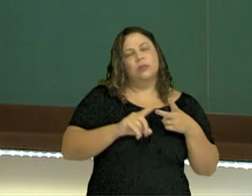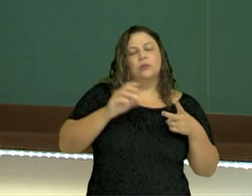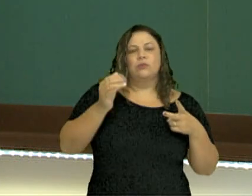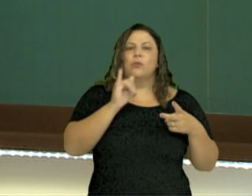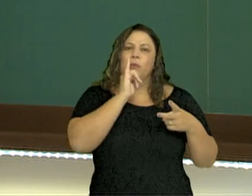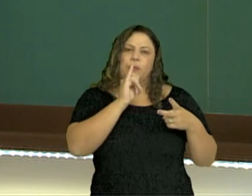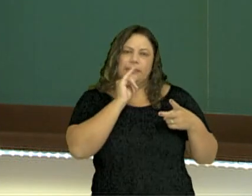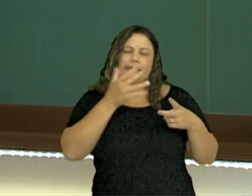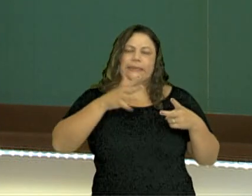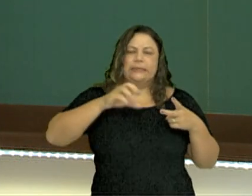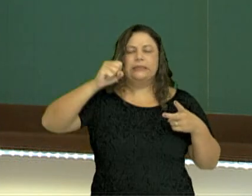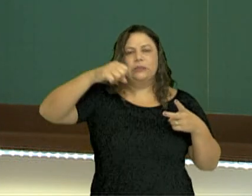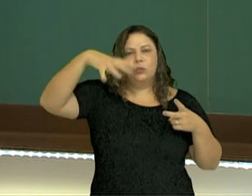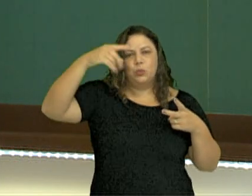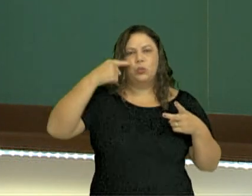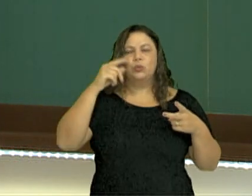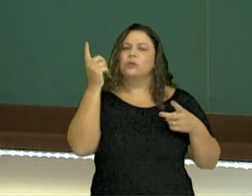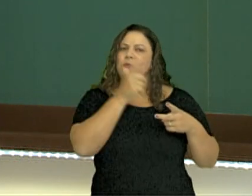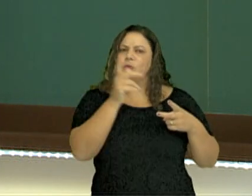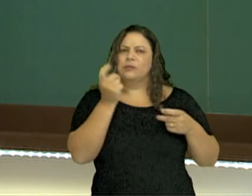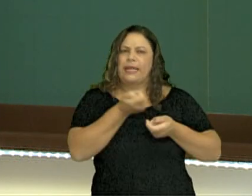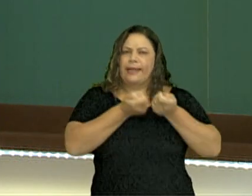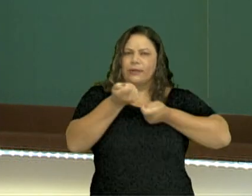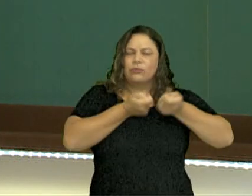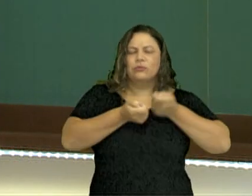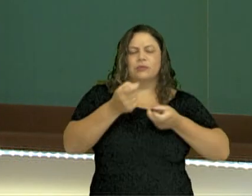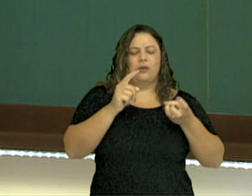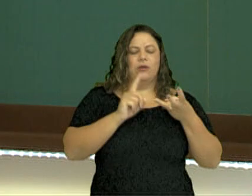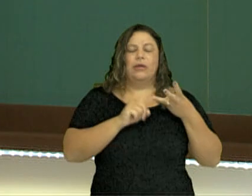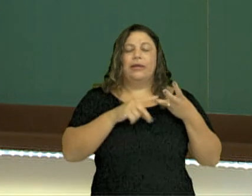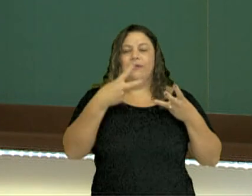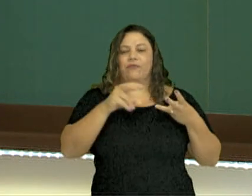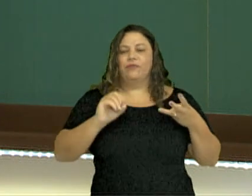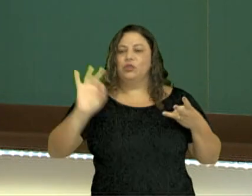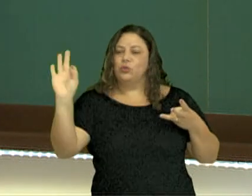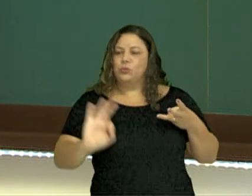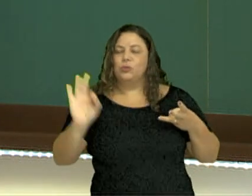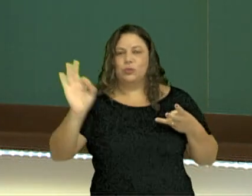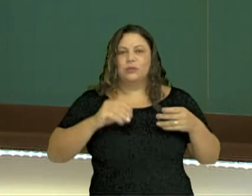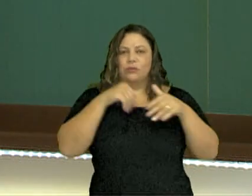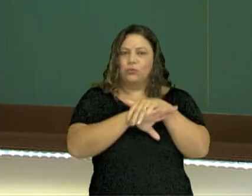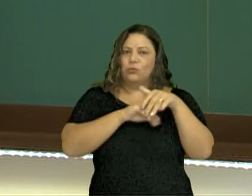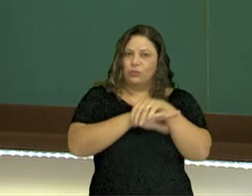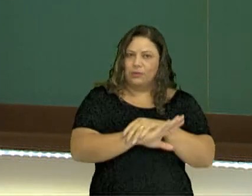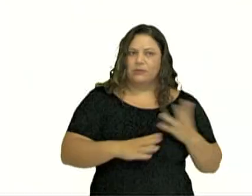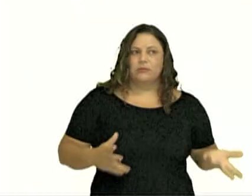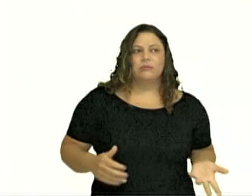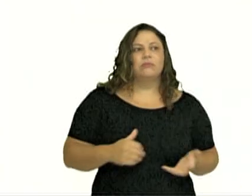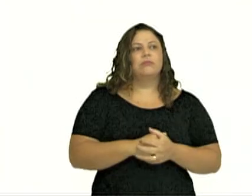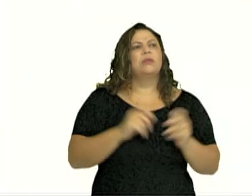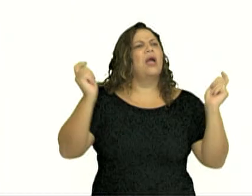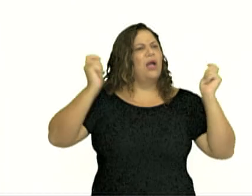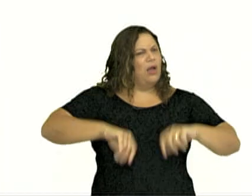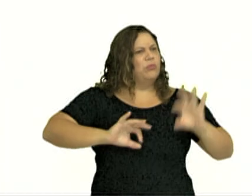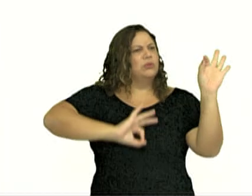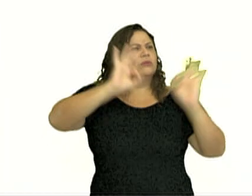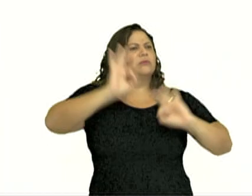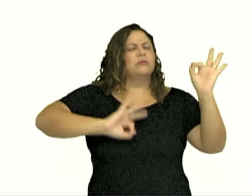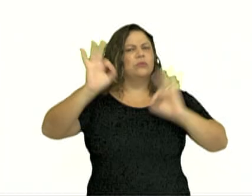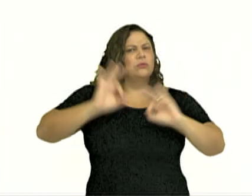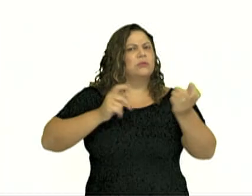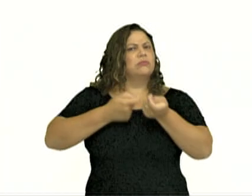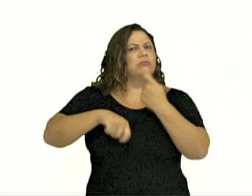gente consegue economizar, e 20% poupando para atingir as suas metas. E é possível